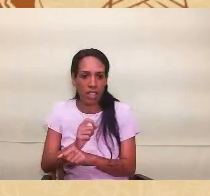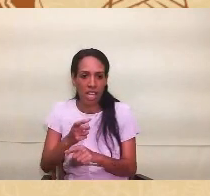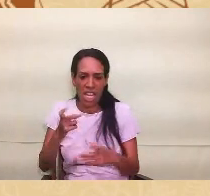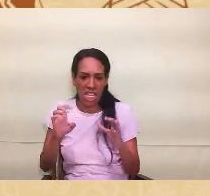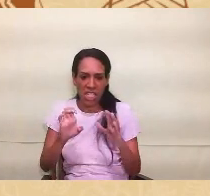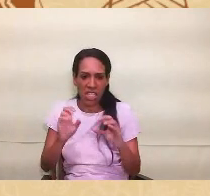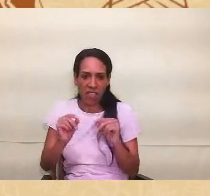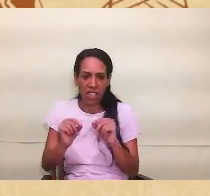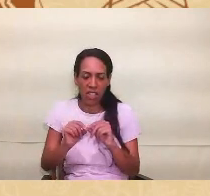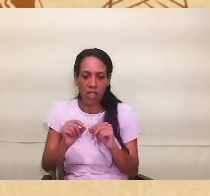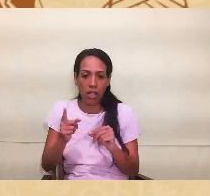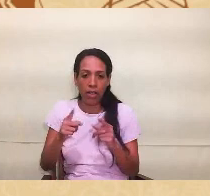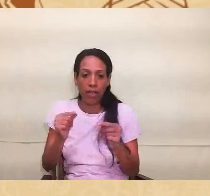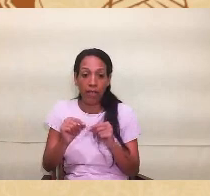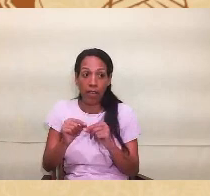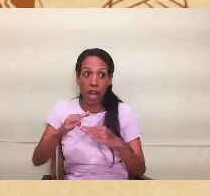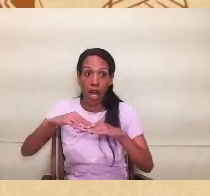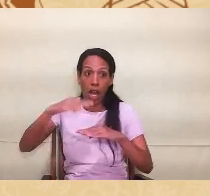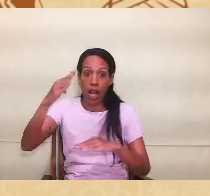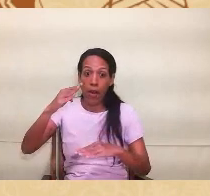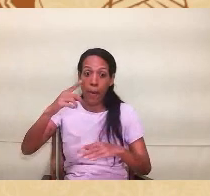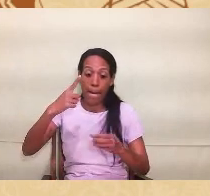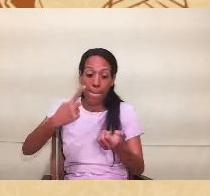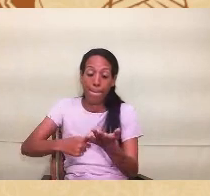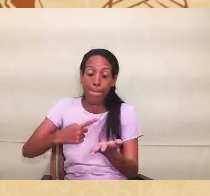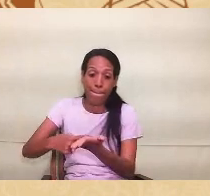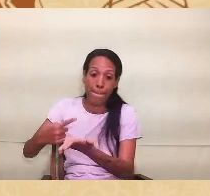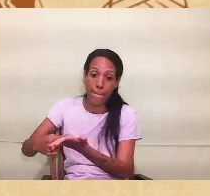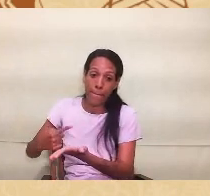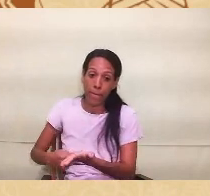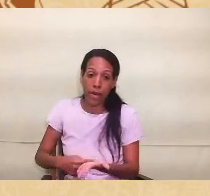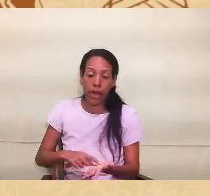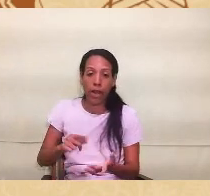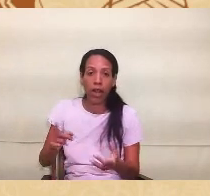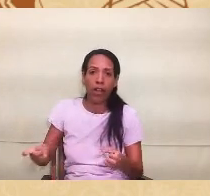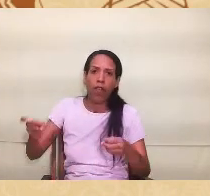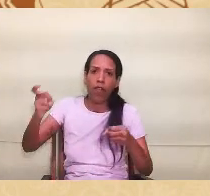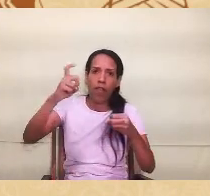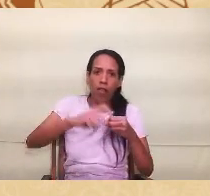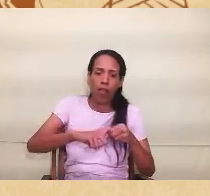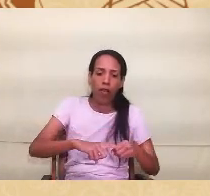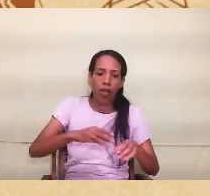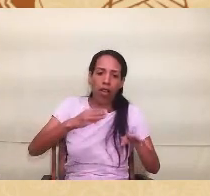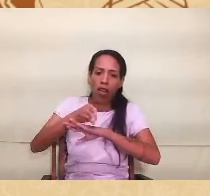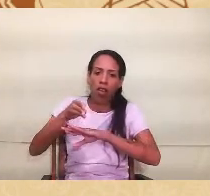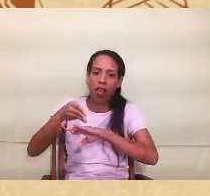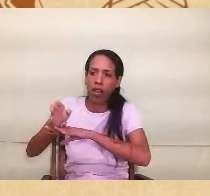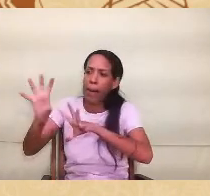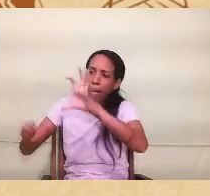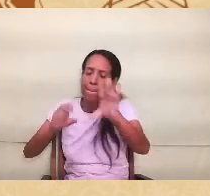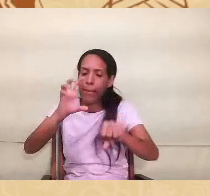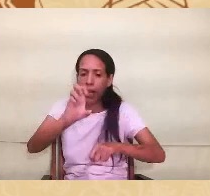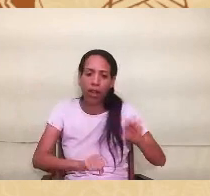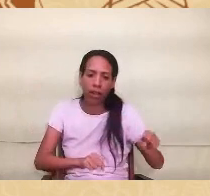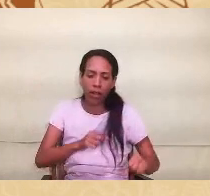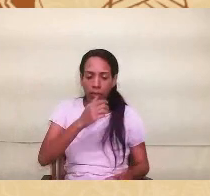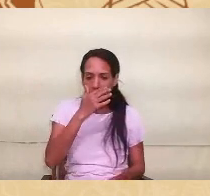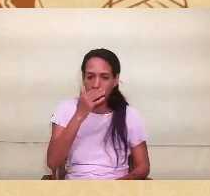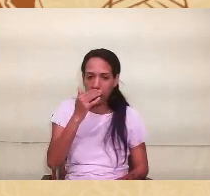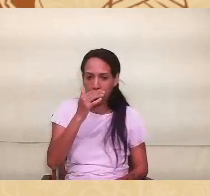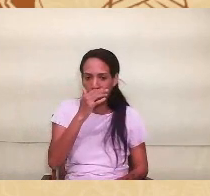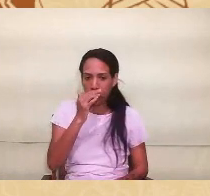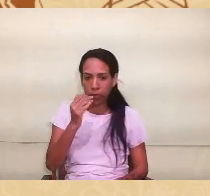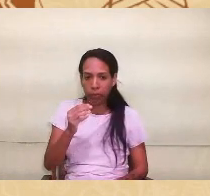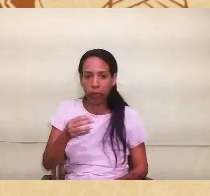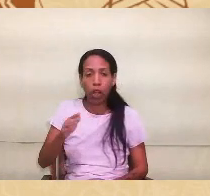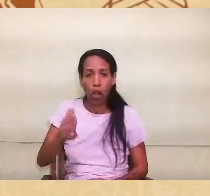a autodemarcação. A gente faz a retomada. O que é retomada? É entrar na fazenda e pegar. A gente coloca a vida em